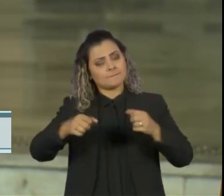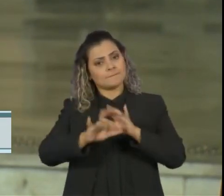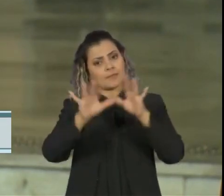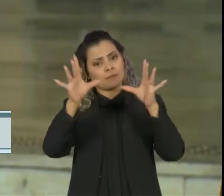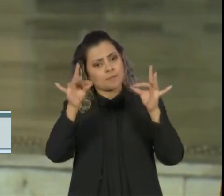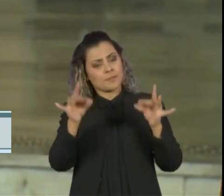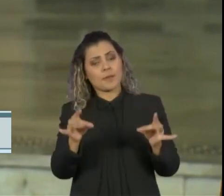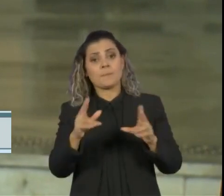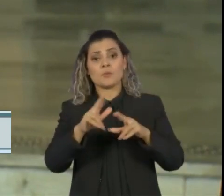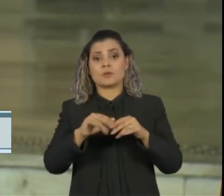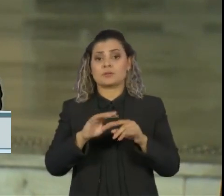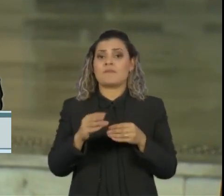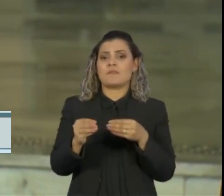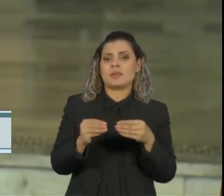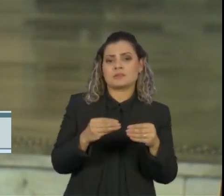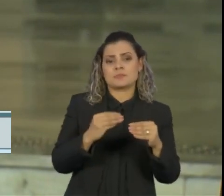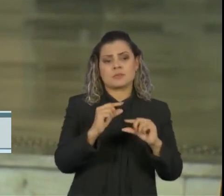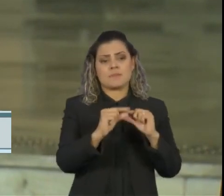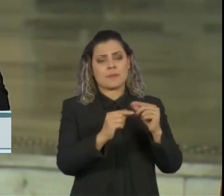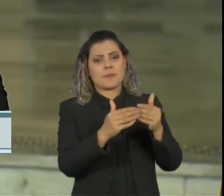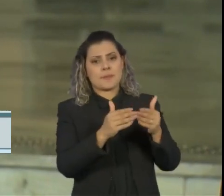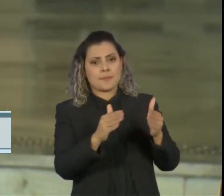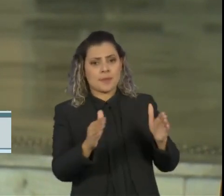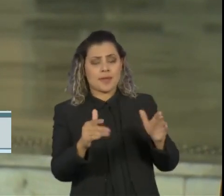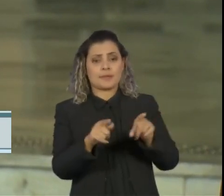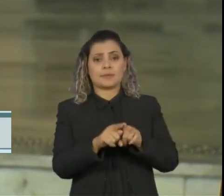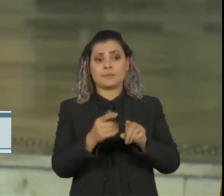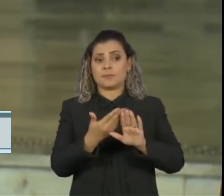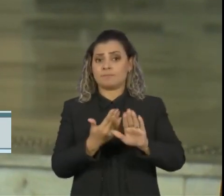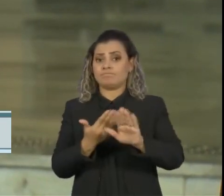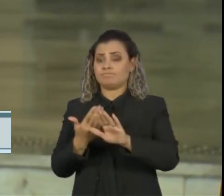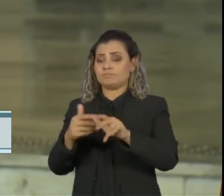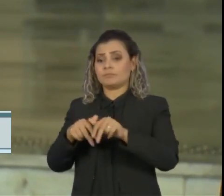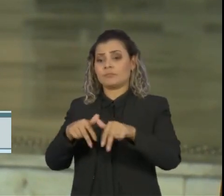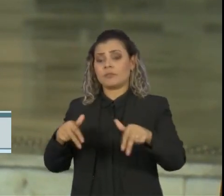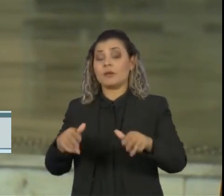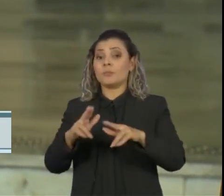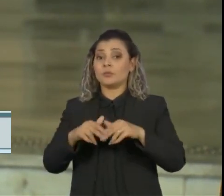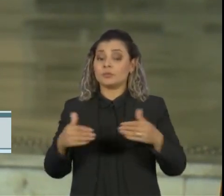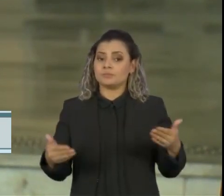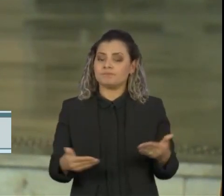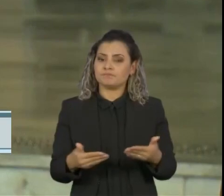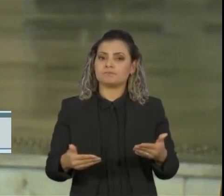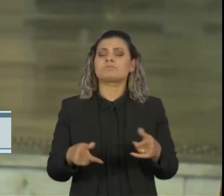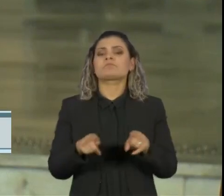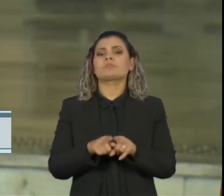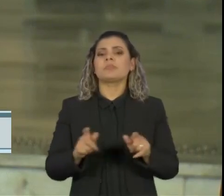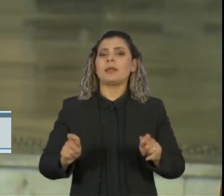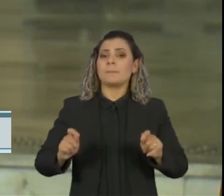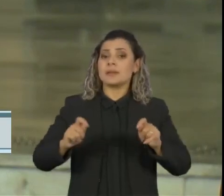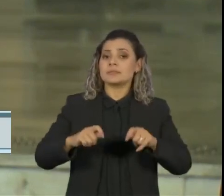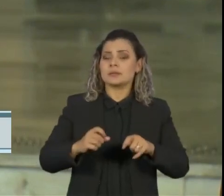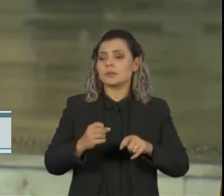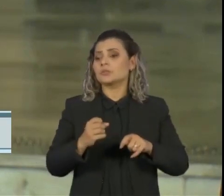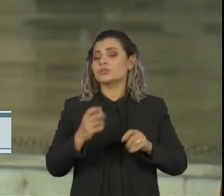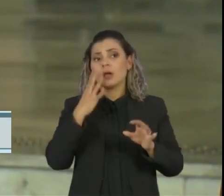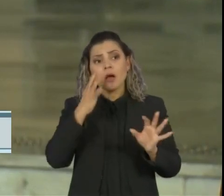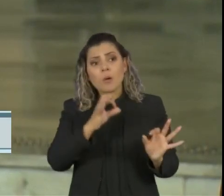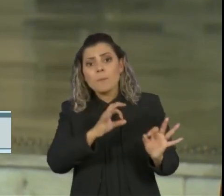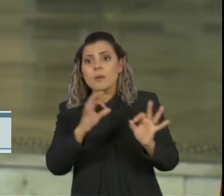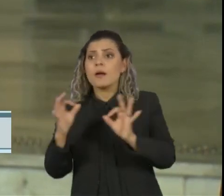da flexibilização ou das medidas de isolamento, a previsibilidade, a capacidade de